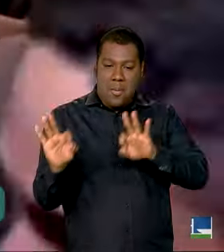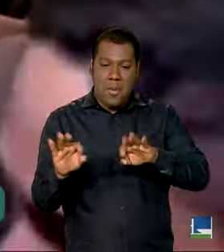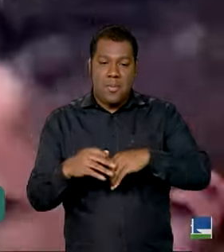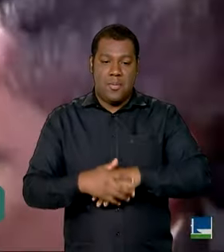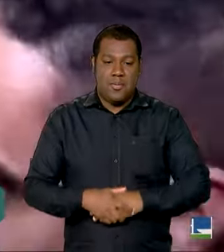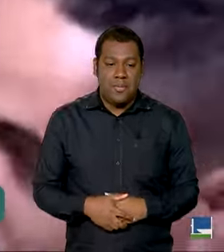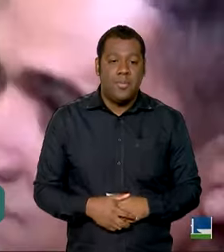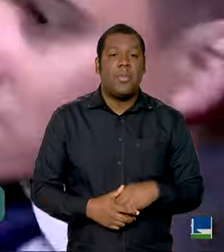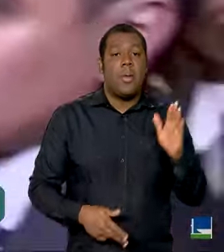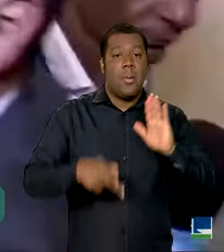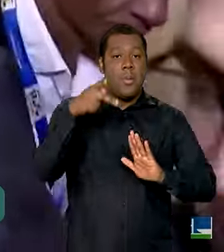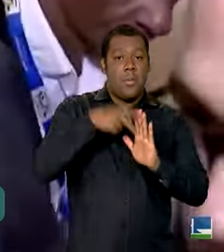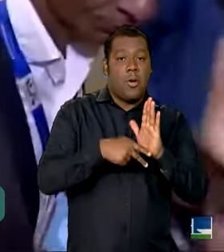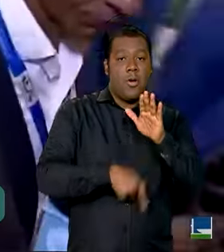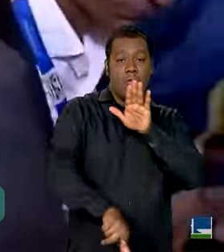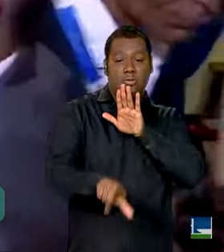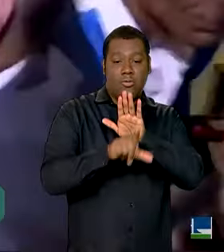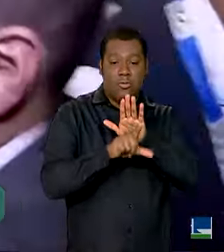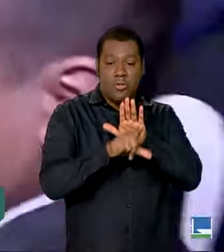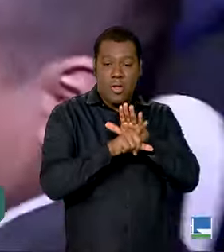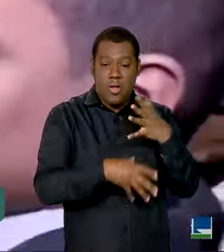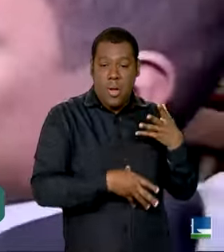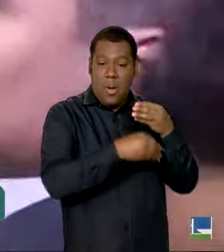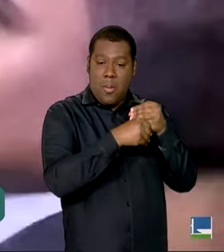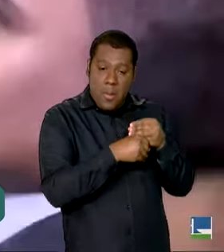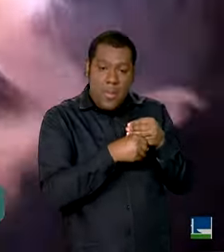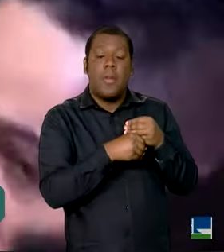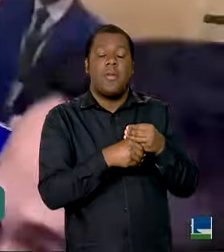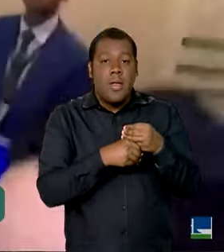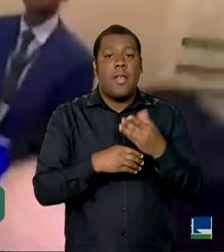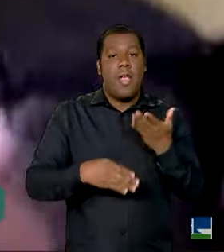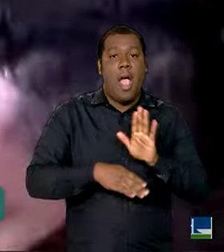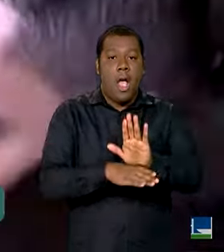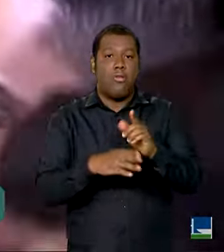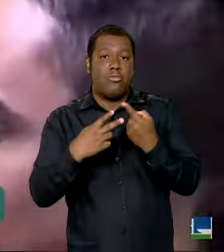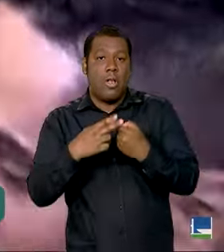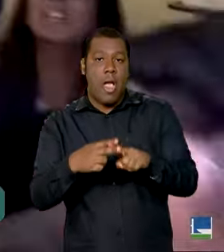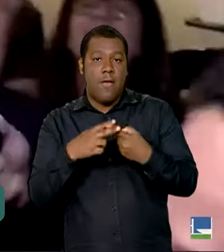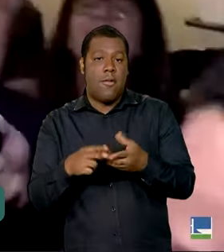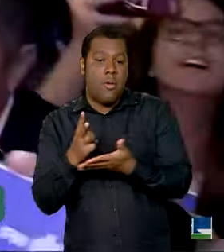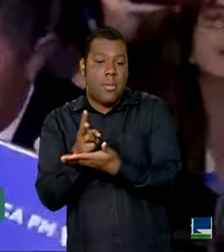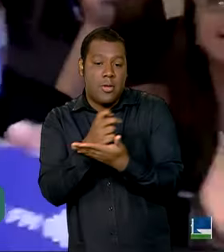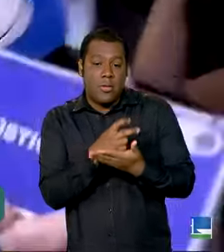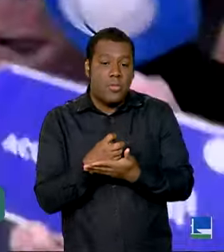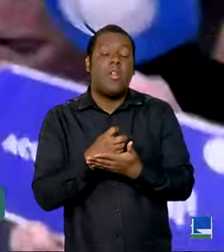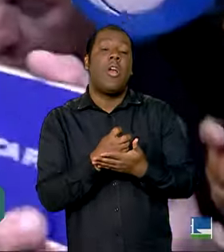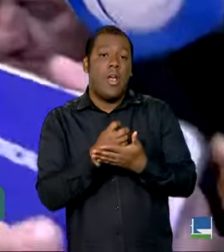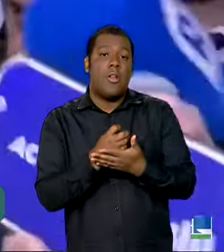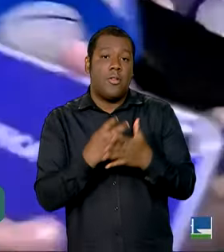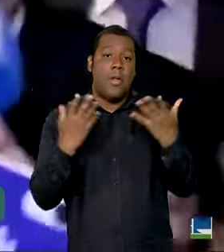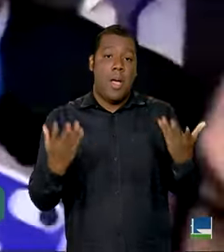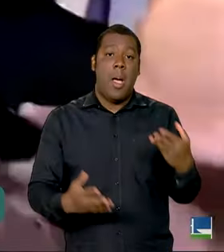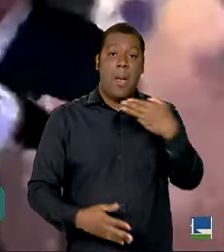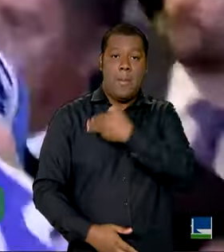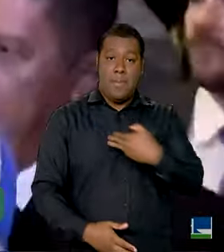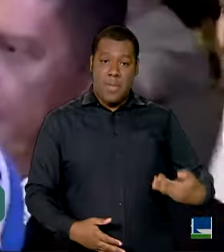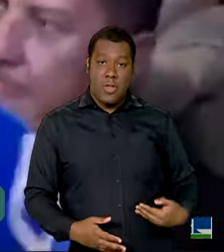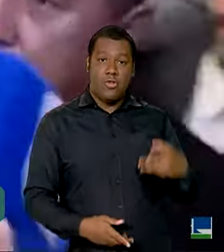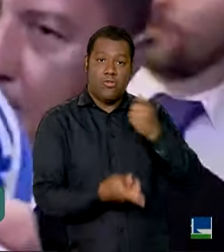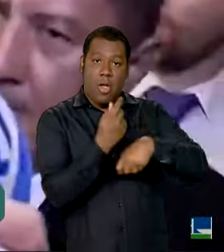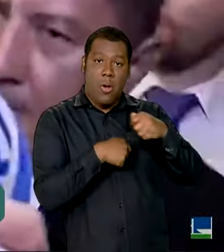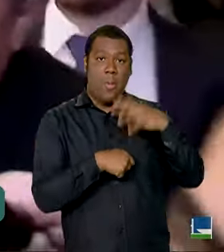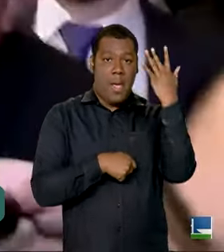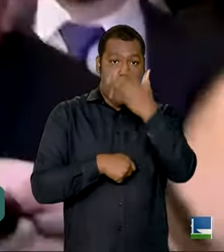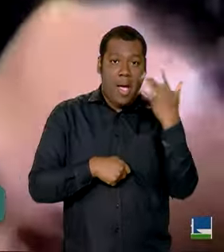O primeiro projeto de lei complementar para regulamentar a reforma tributária foi levado pessoalmente pelo ministro da